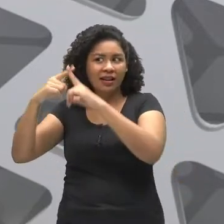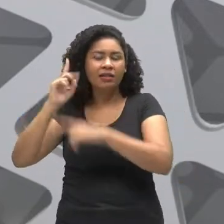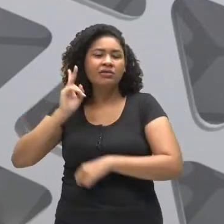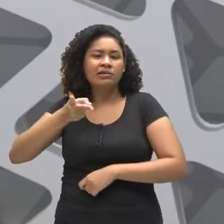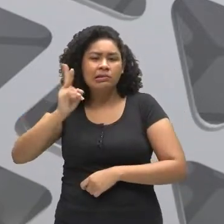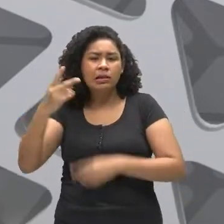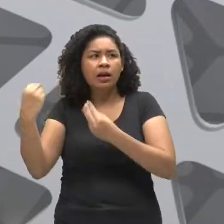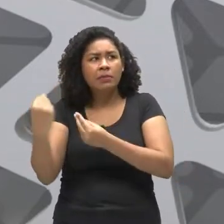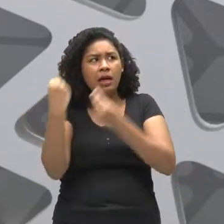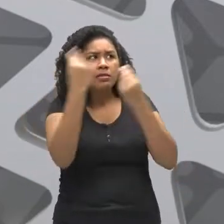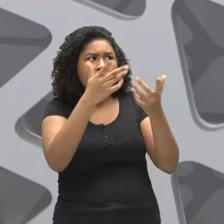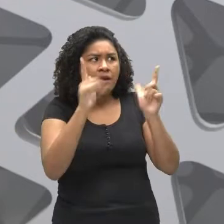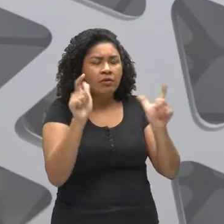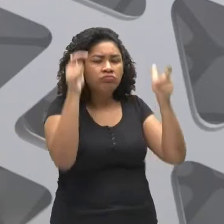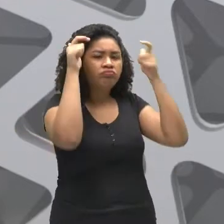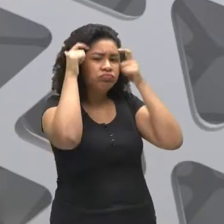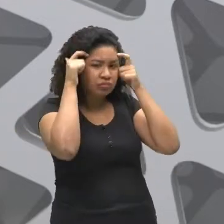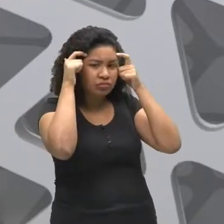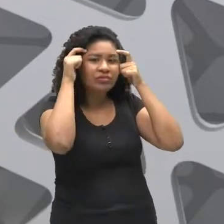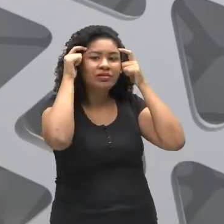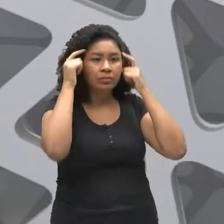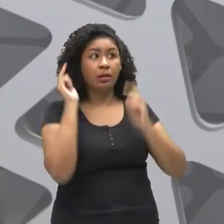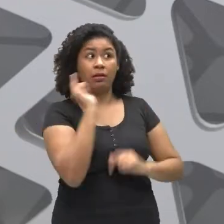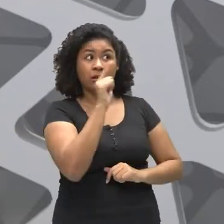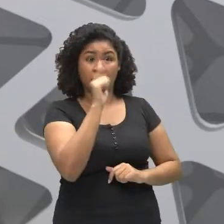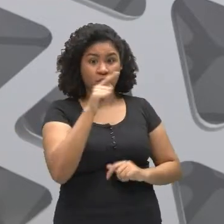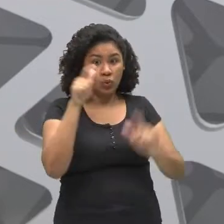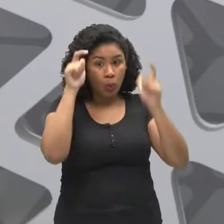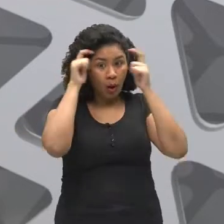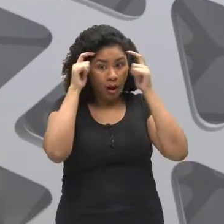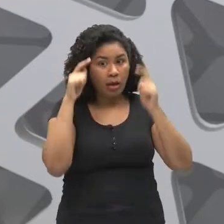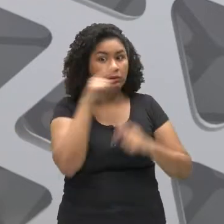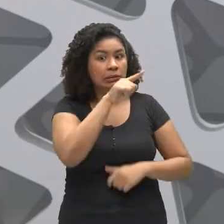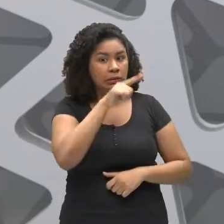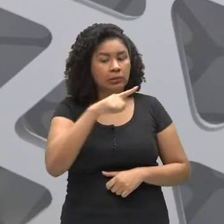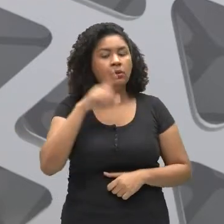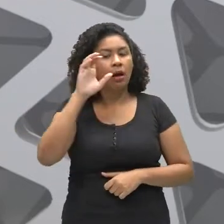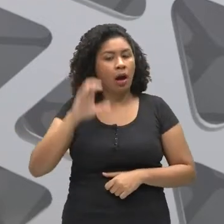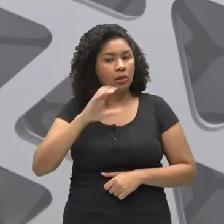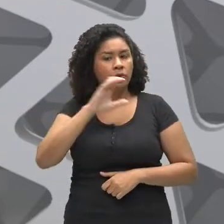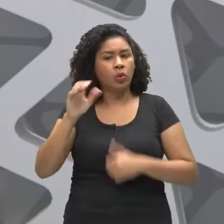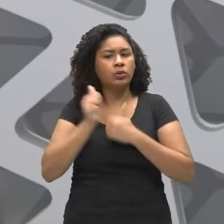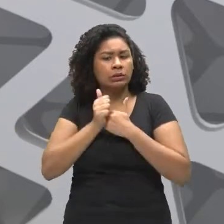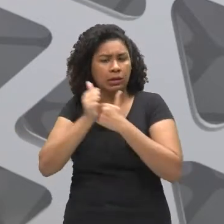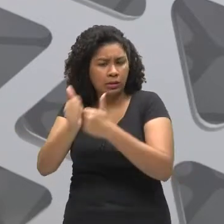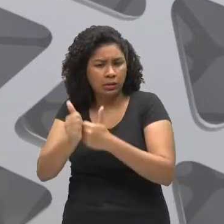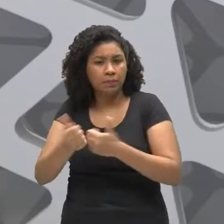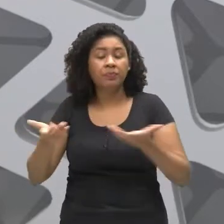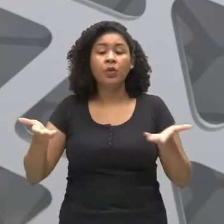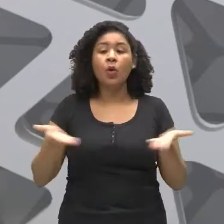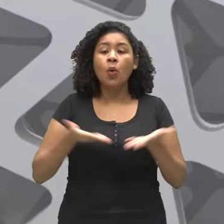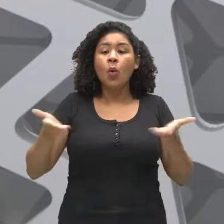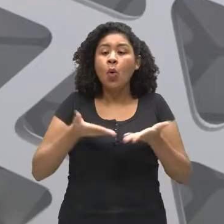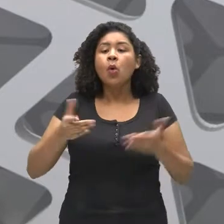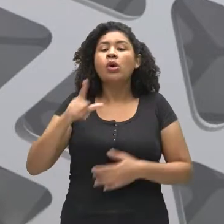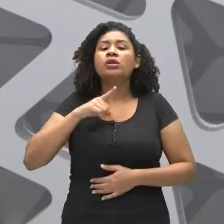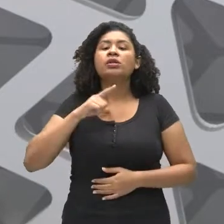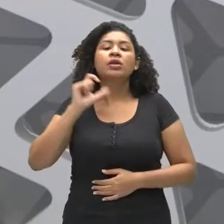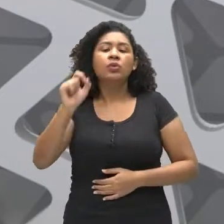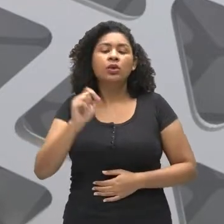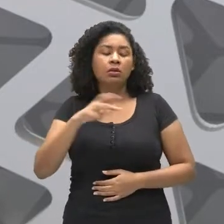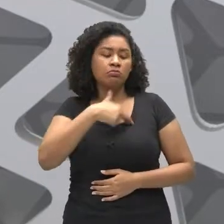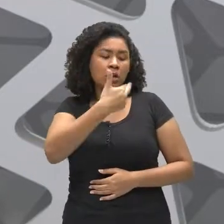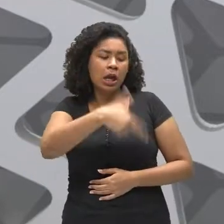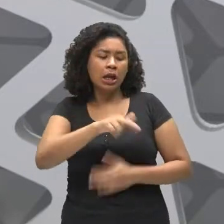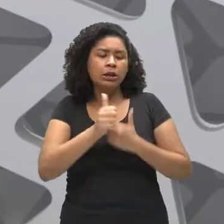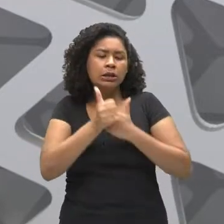era católico, que ali, porque era assim, pensem comigo, lembrem disso. Hoje nós temos algo chamado liberdade religiosa,